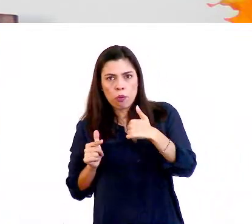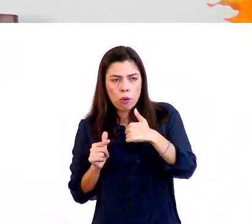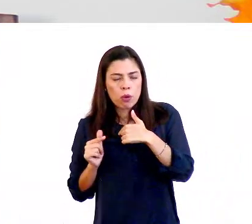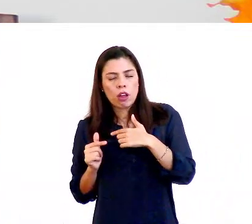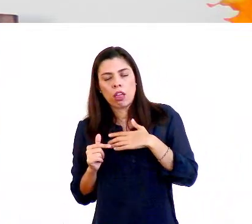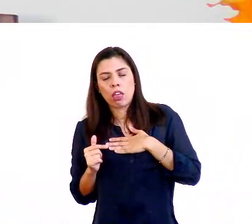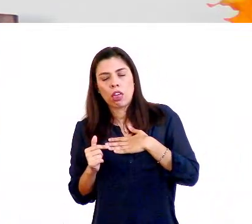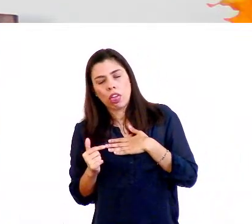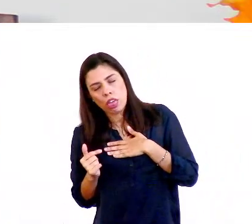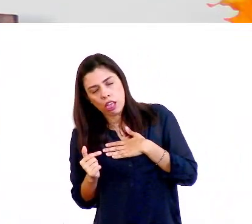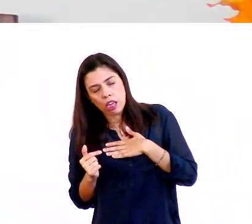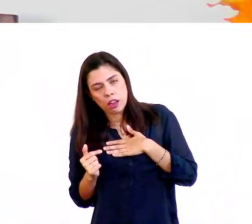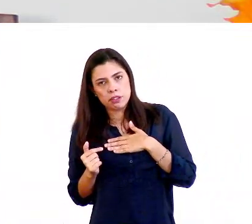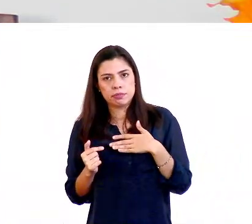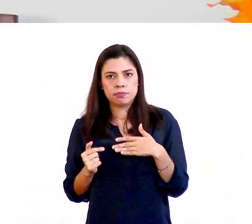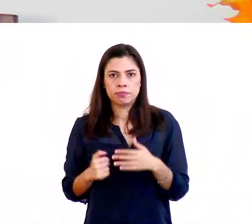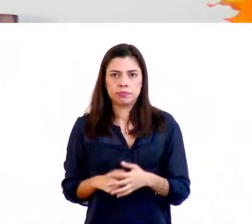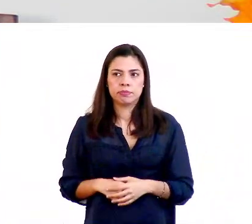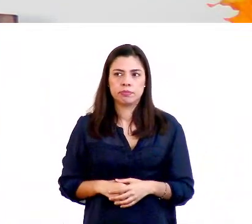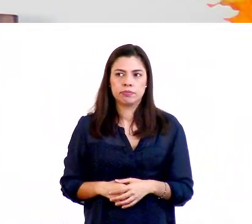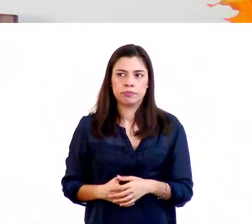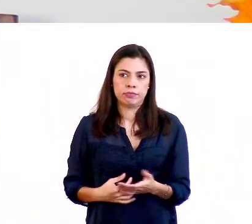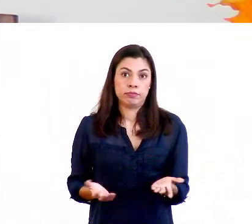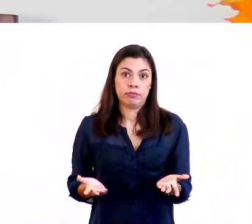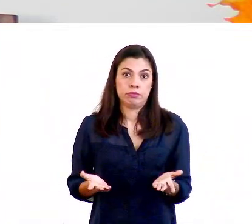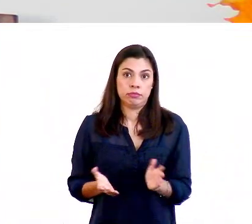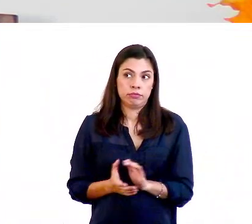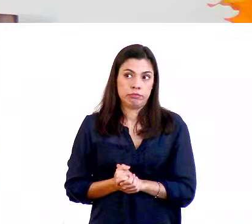suas setas incendiadas.